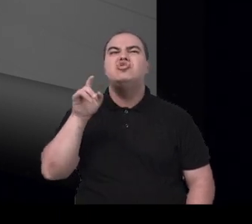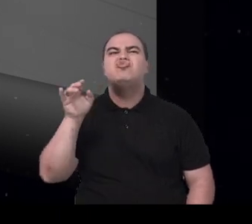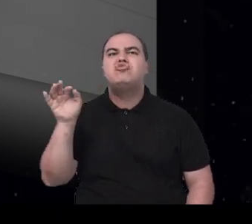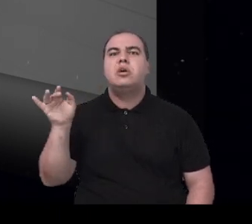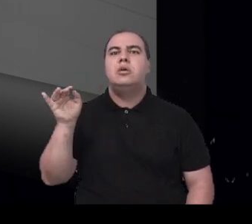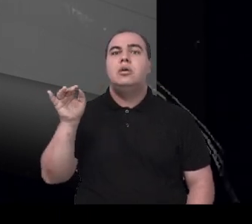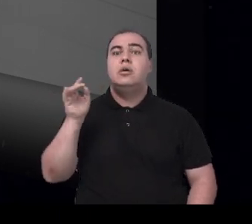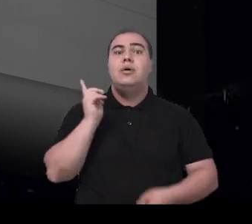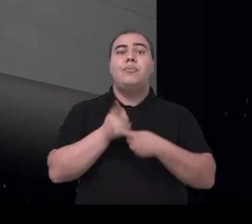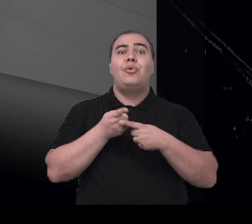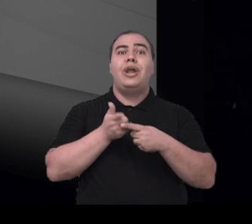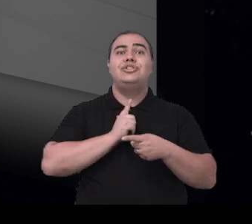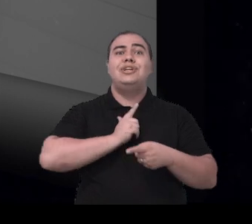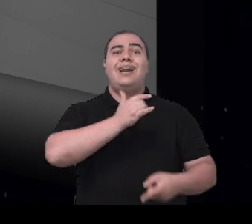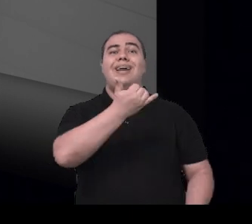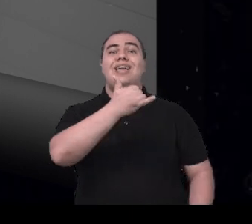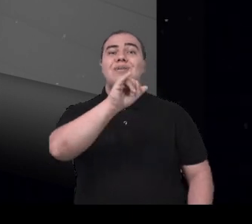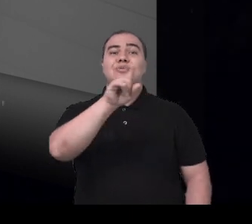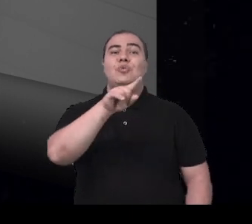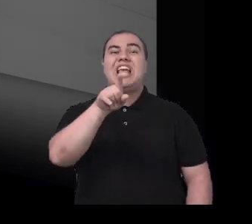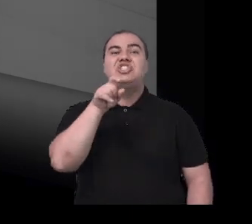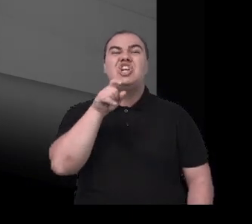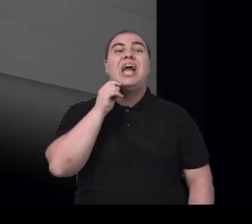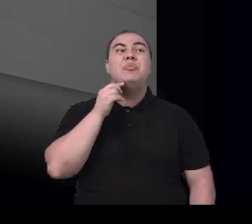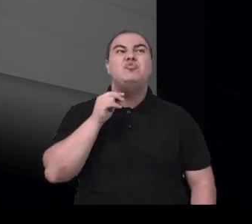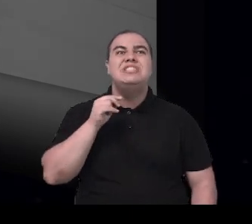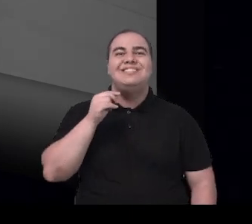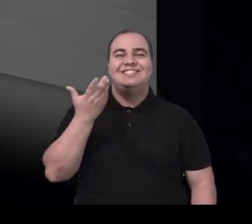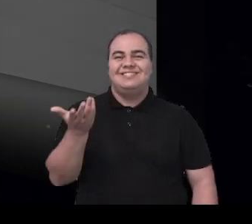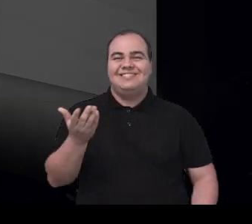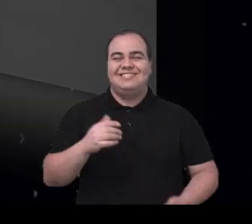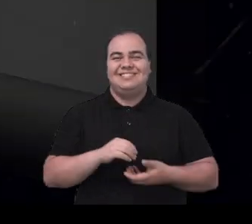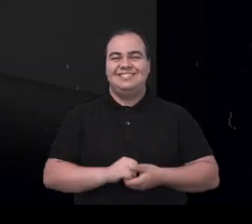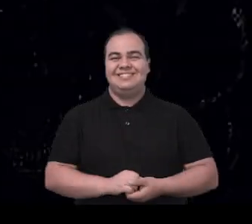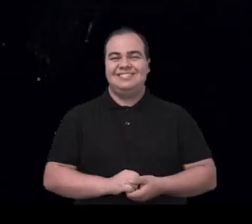2. Porque ele tinha Y, Z e não formava palavras.